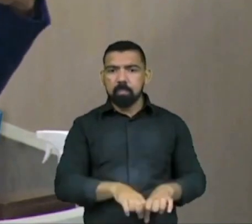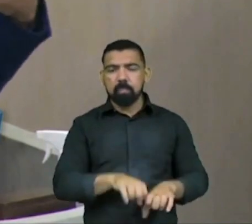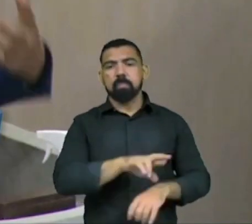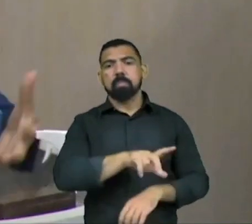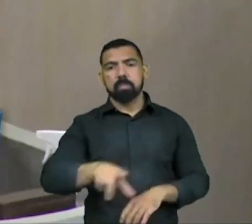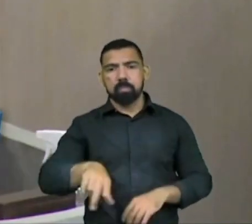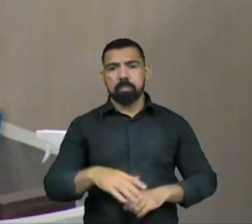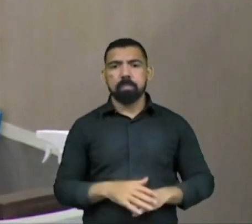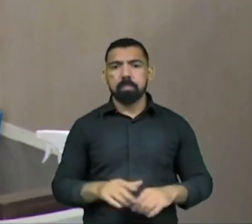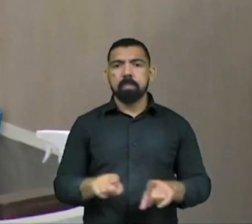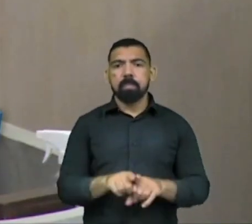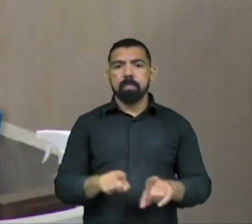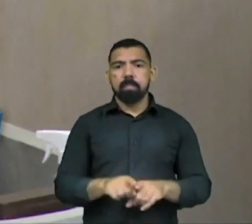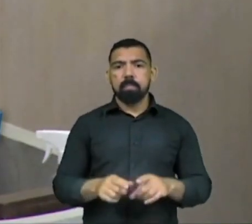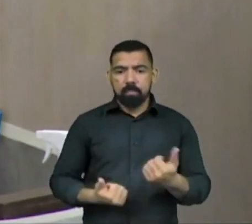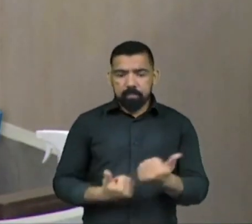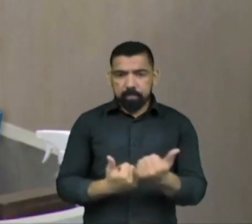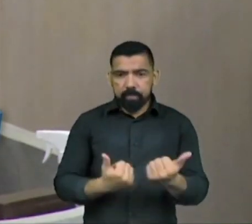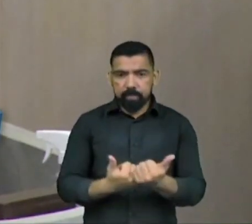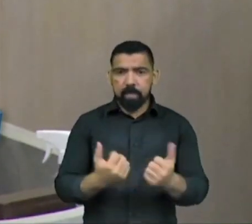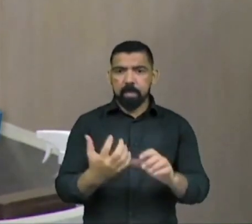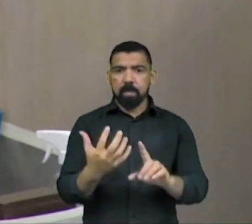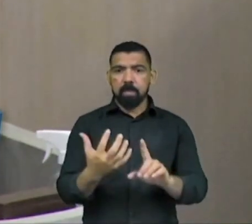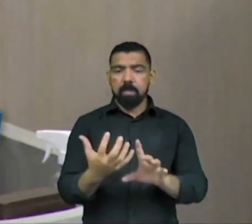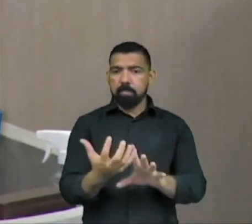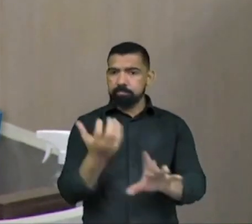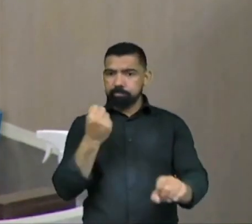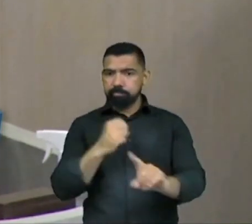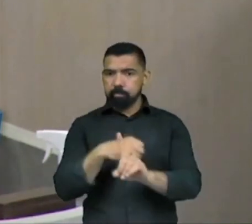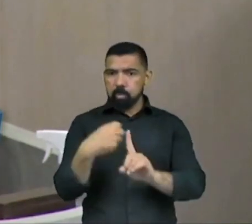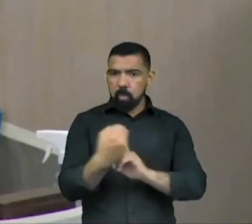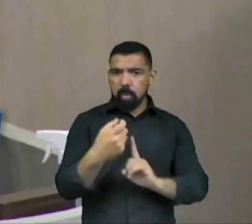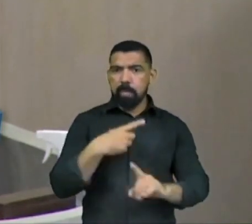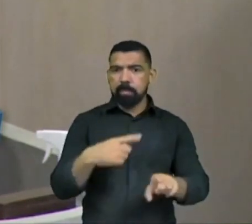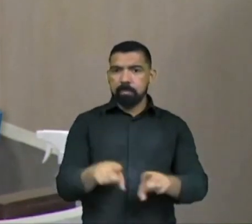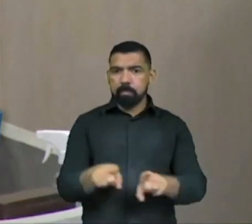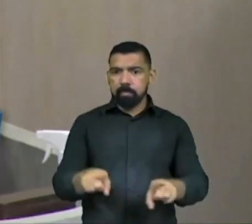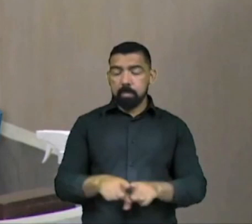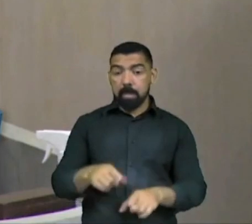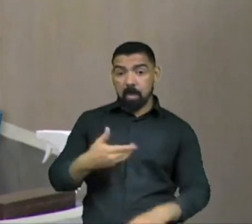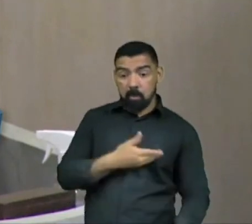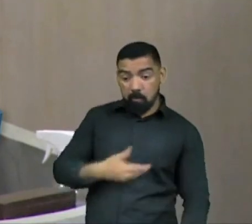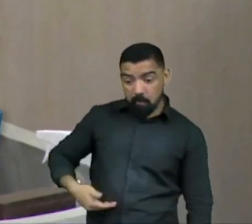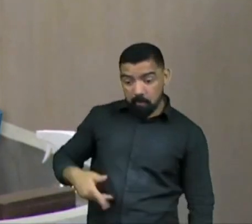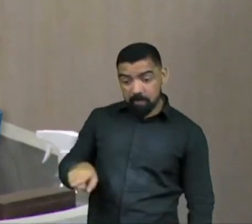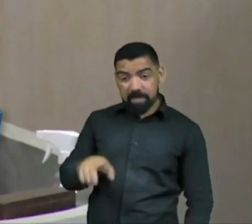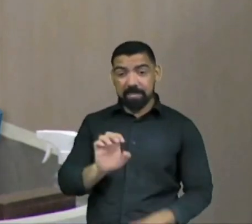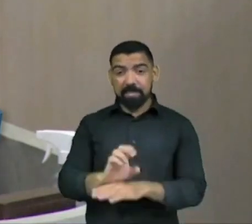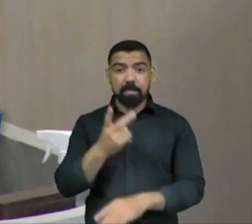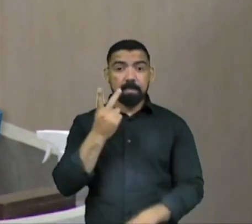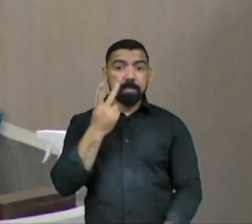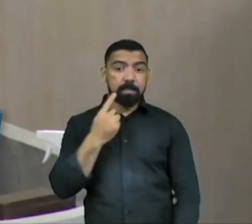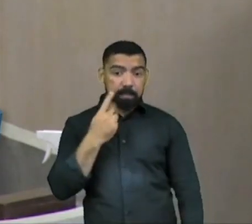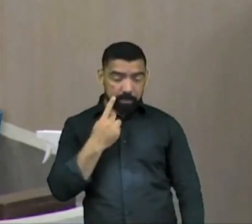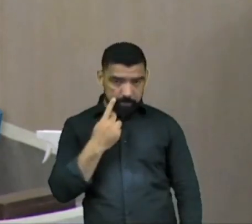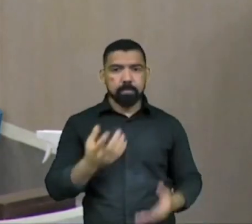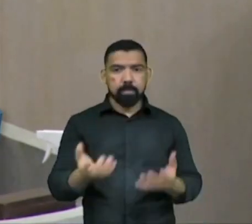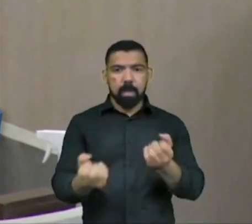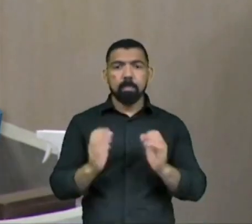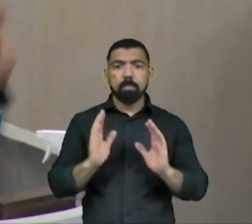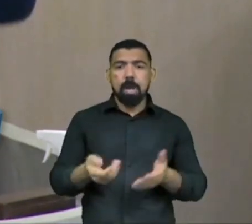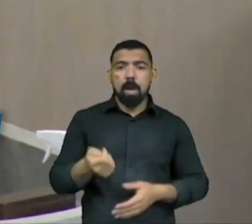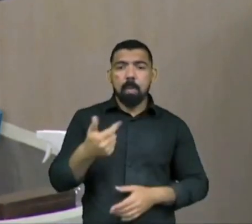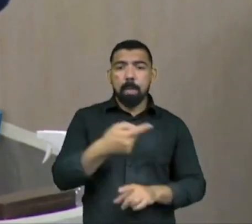de vista da assistência social. É um estado em que o governador recebeu quase metade